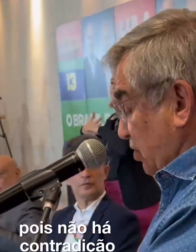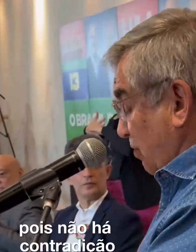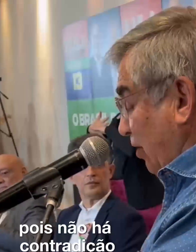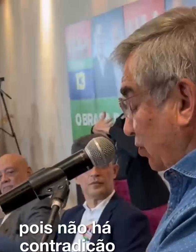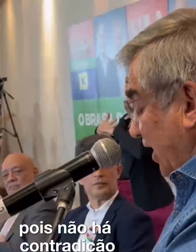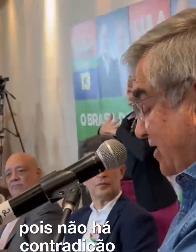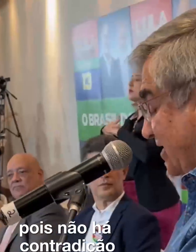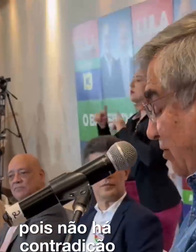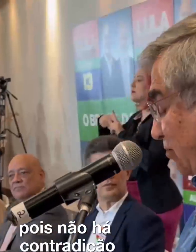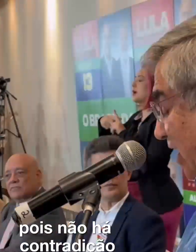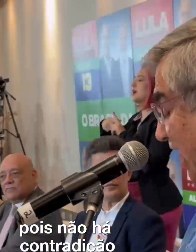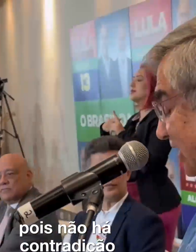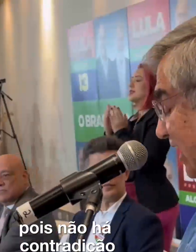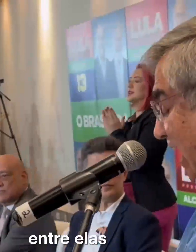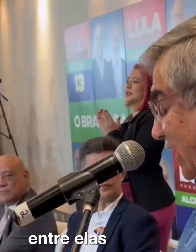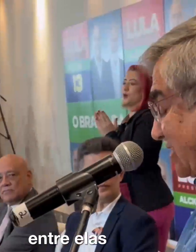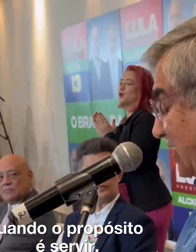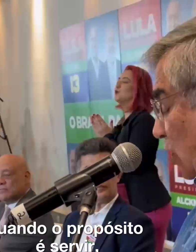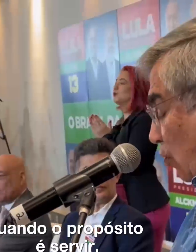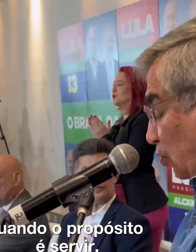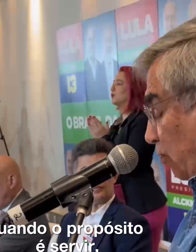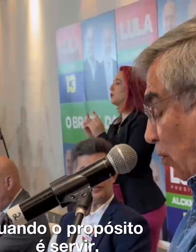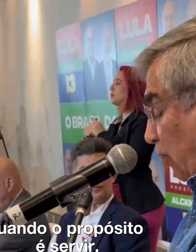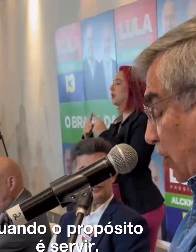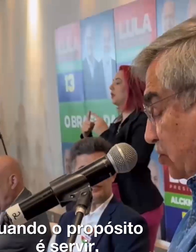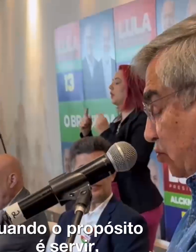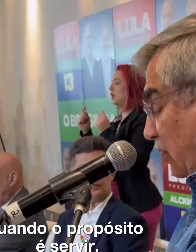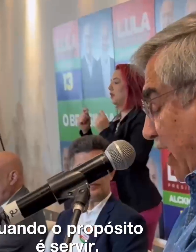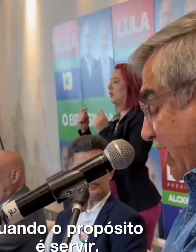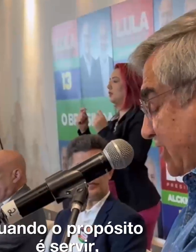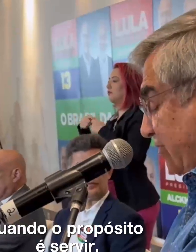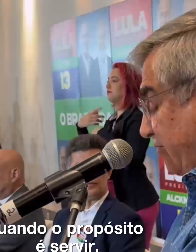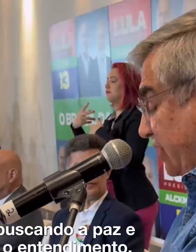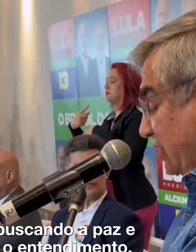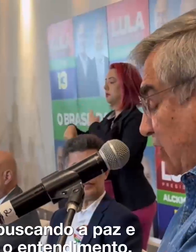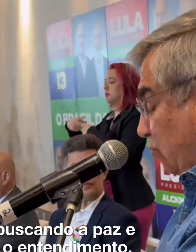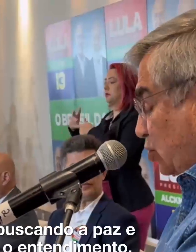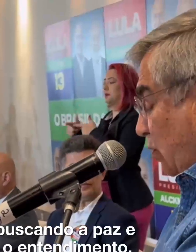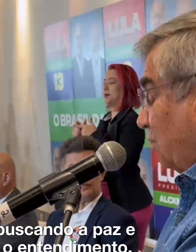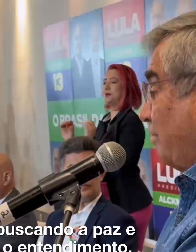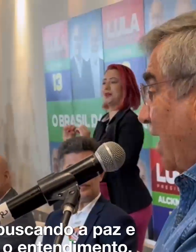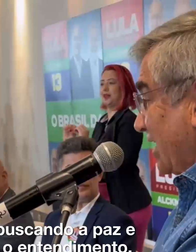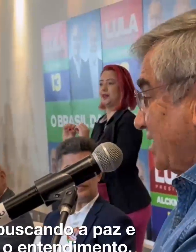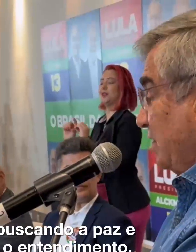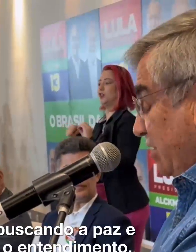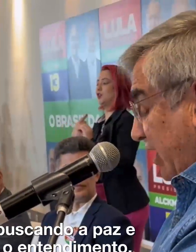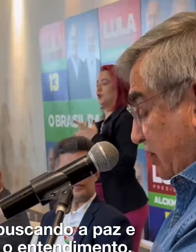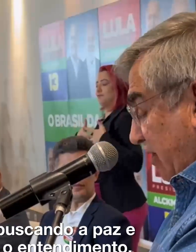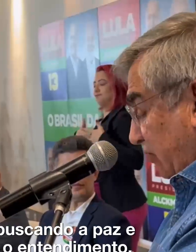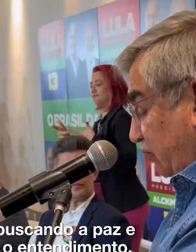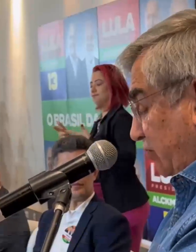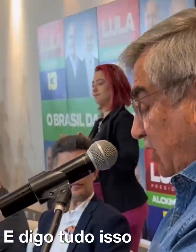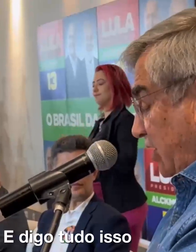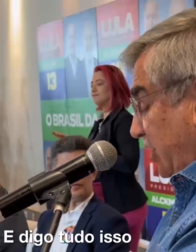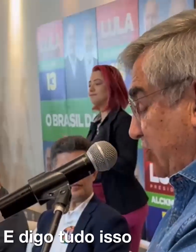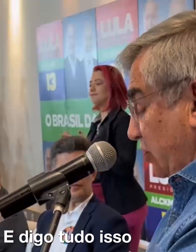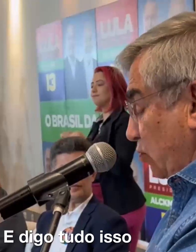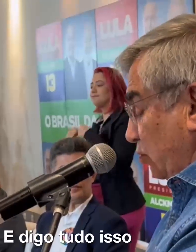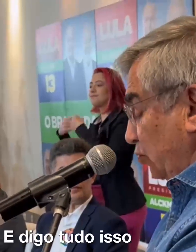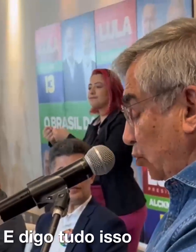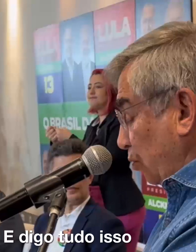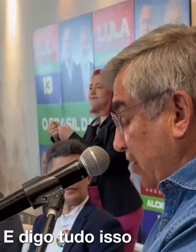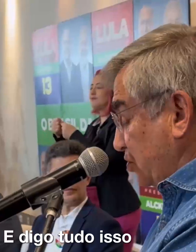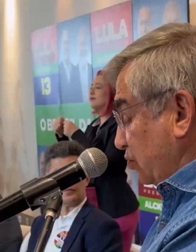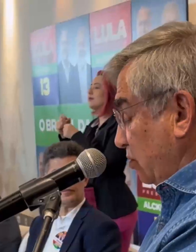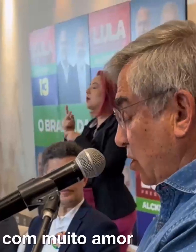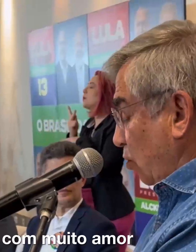pois não há contradição entre elas quando o propósito é servir buscando a paz e o entendimento e